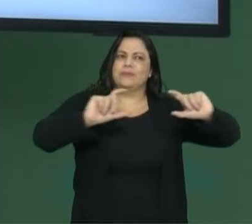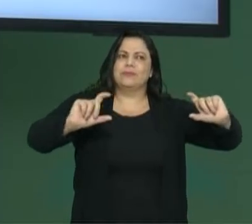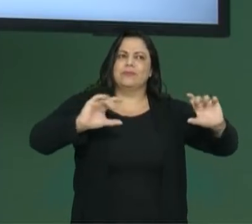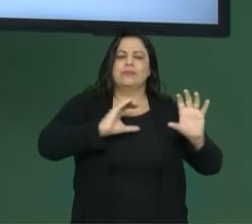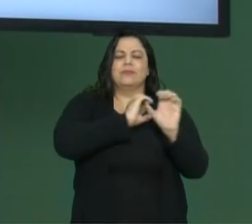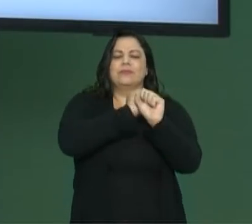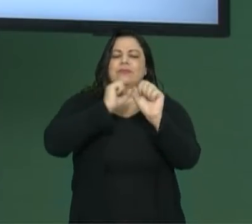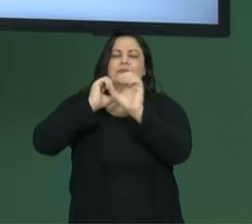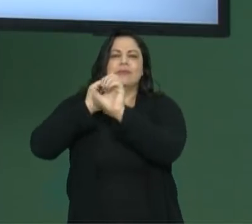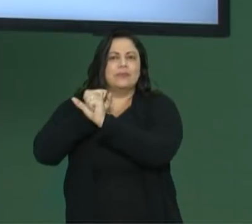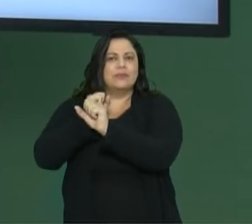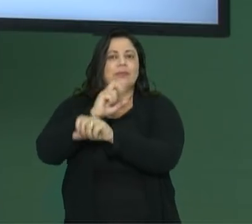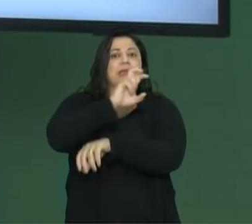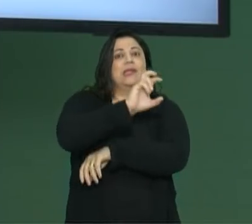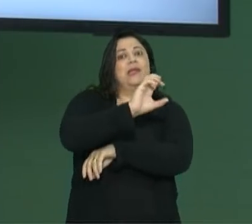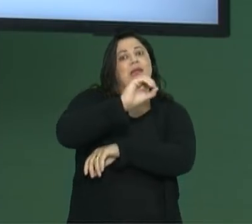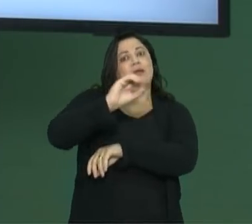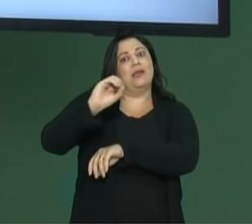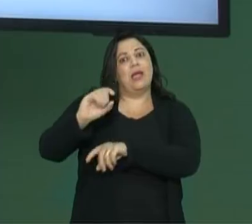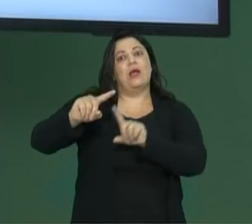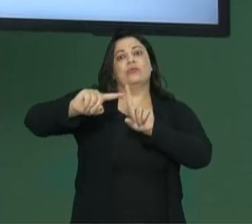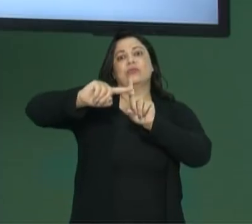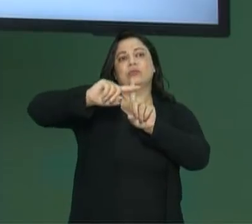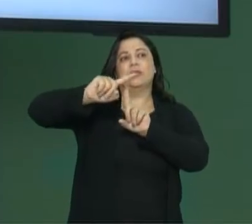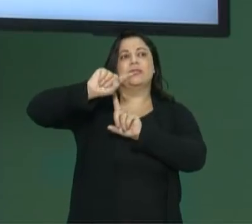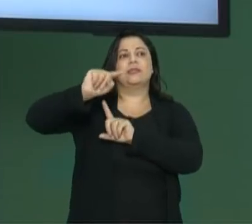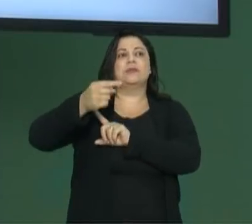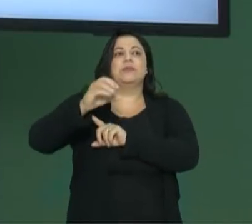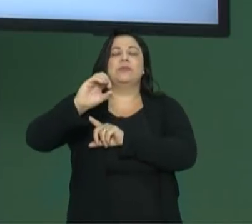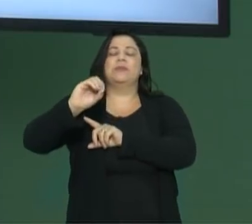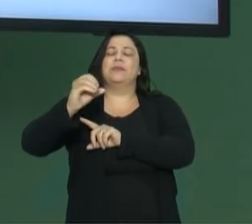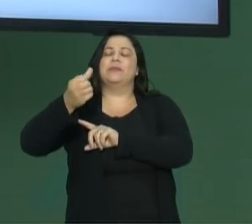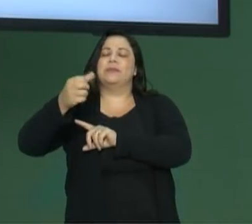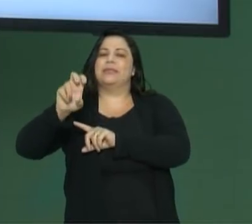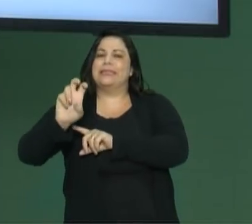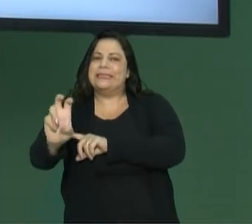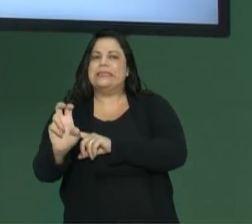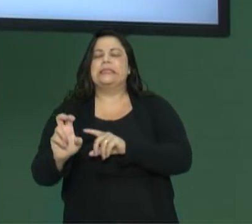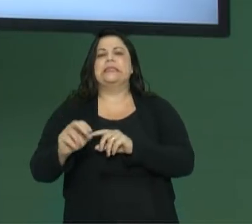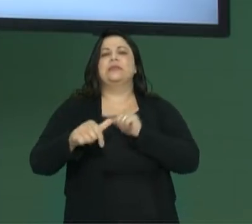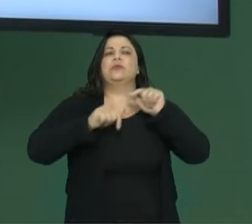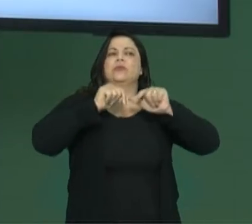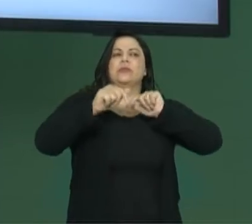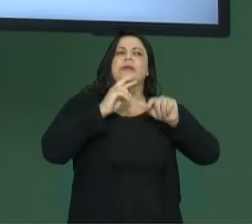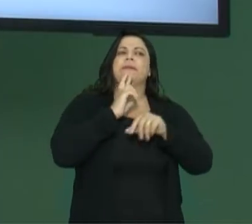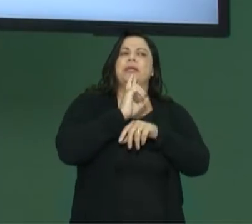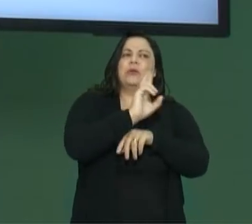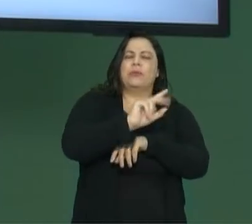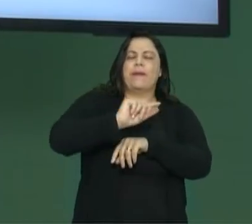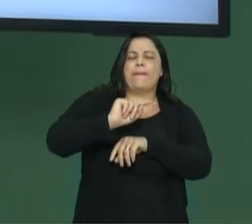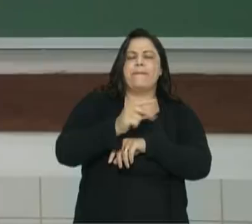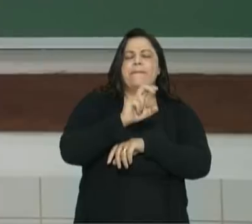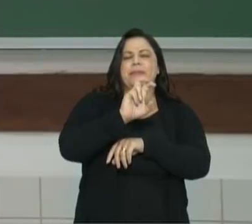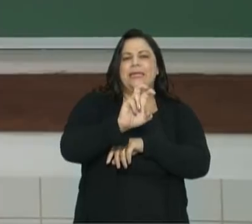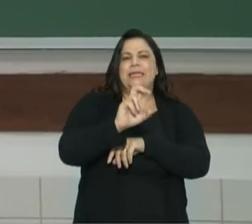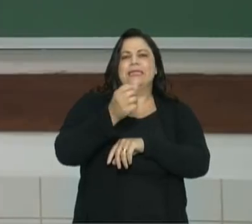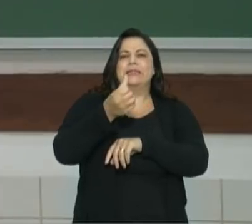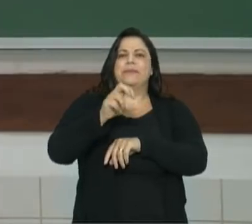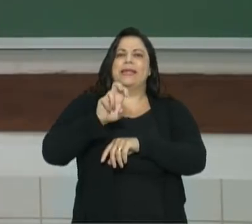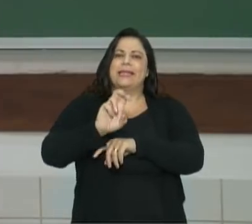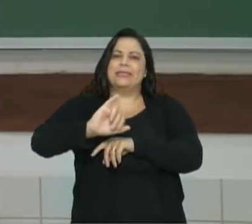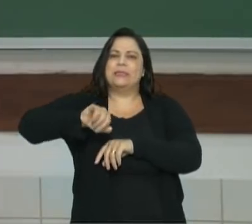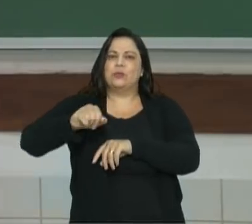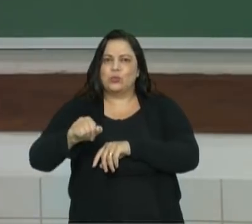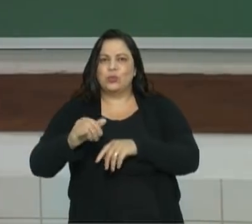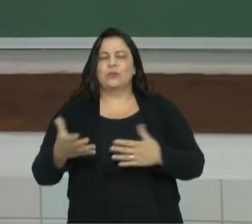somar literalmente 500 mais 1065, trabalho 1565 joules. Ou seja, os